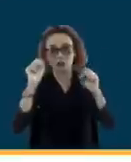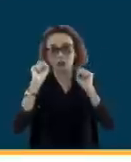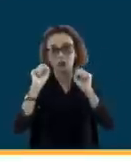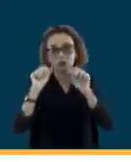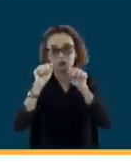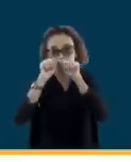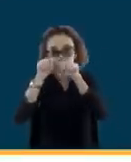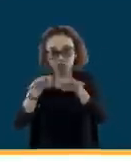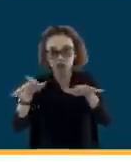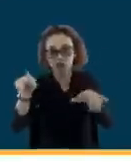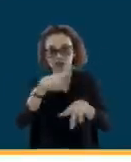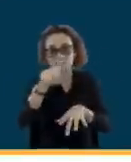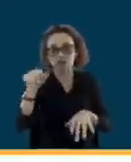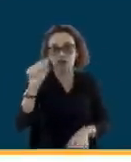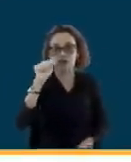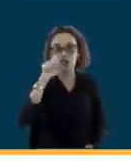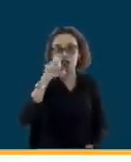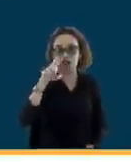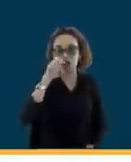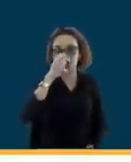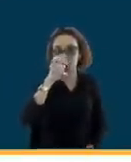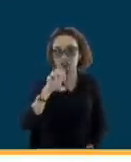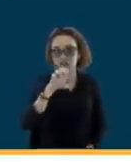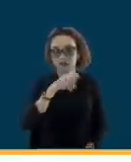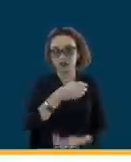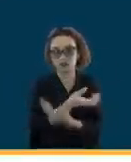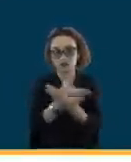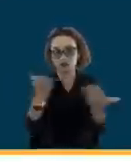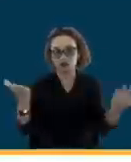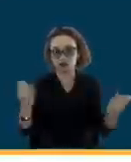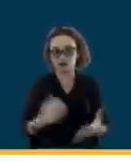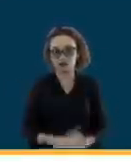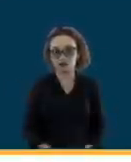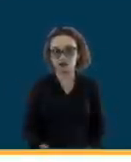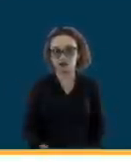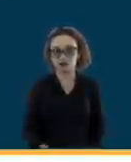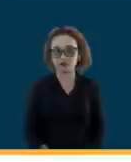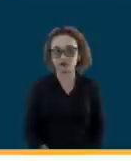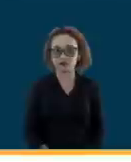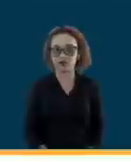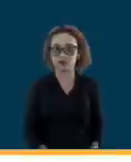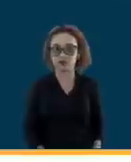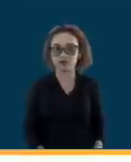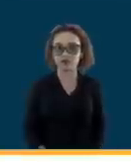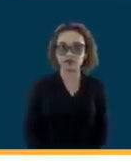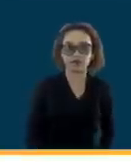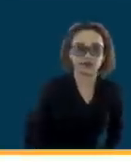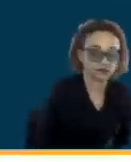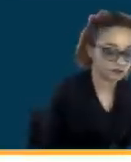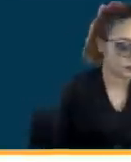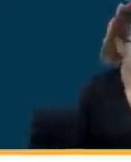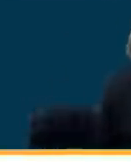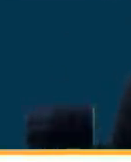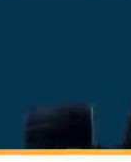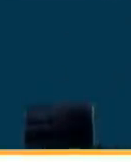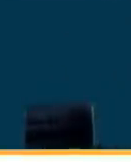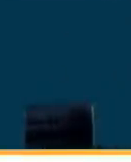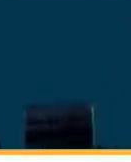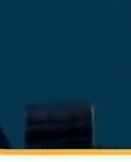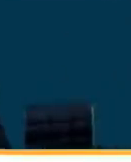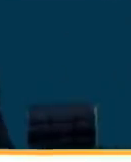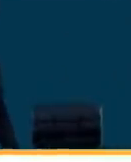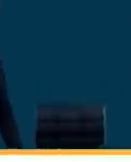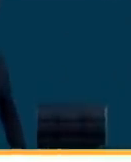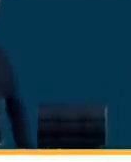semana. Axé para todos. Muito bom, Fatinha. Axé, Machado, viva o Jongo. O Jongo,